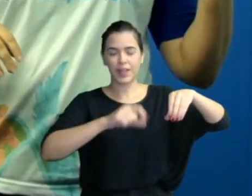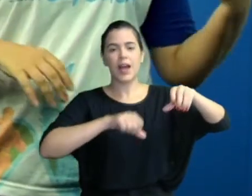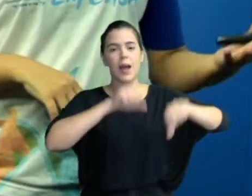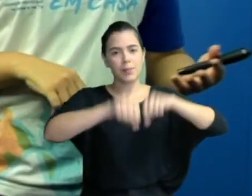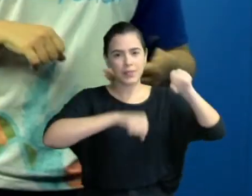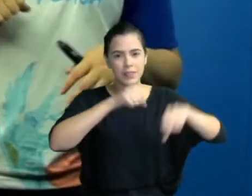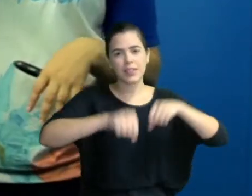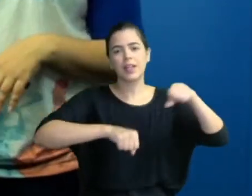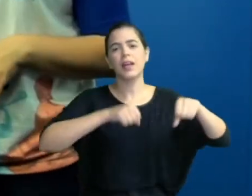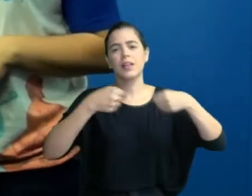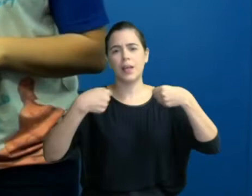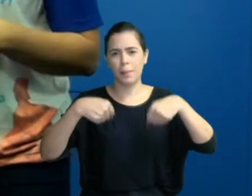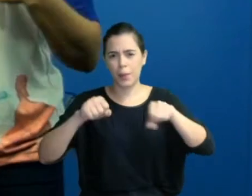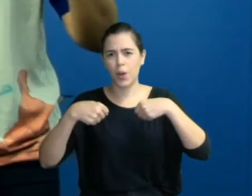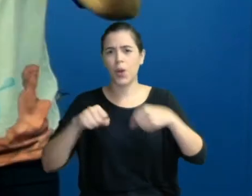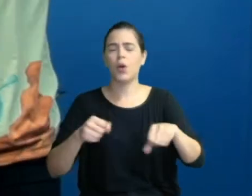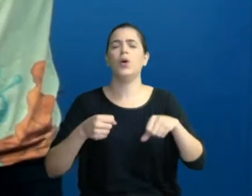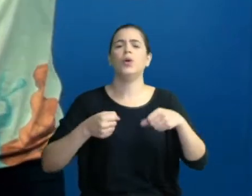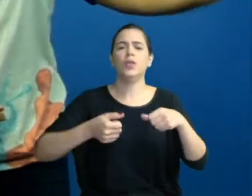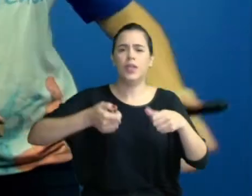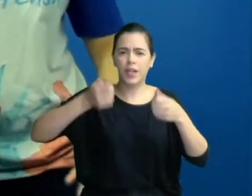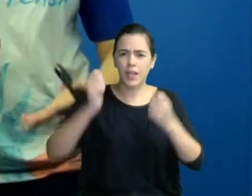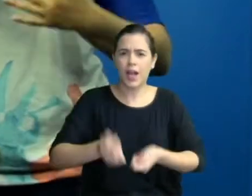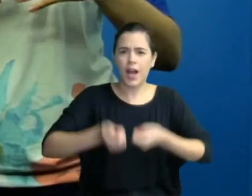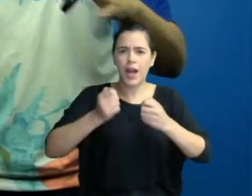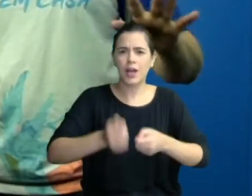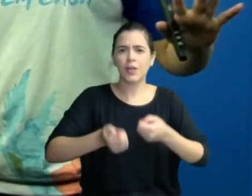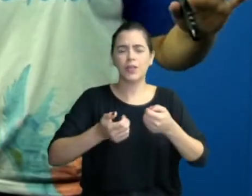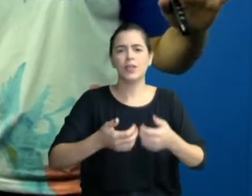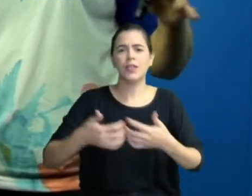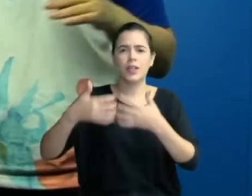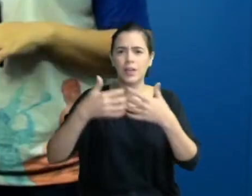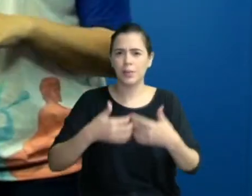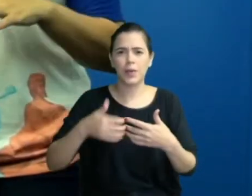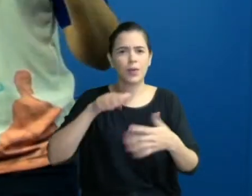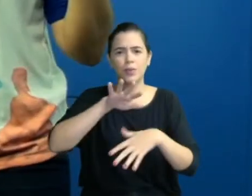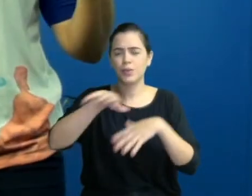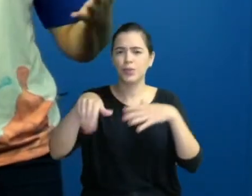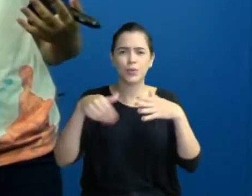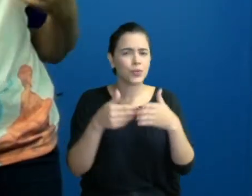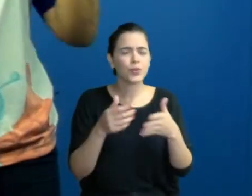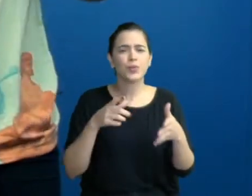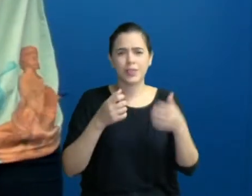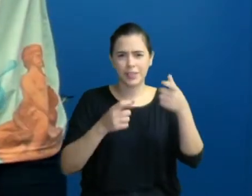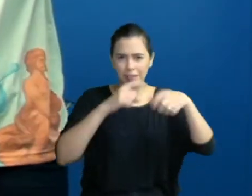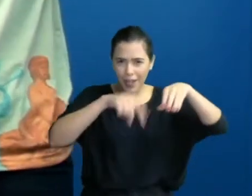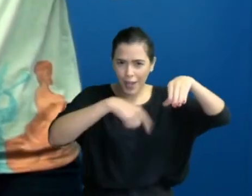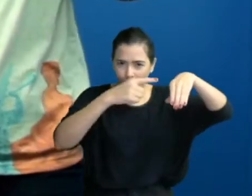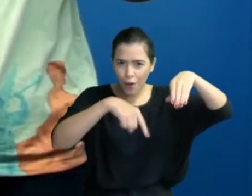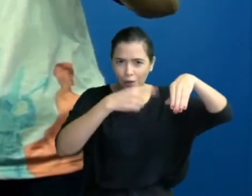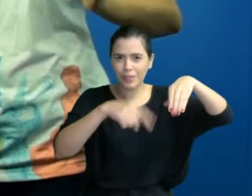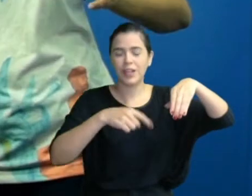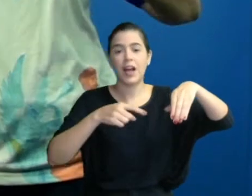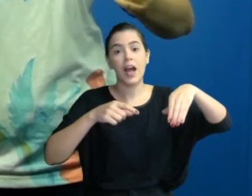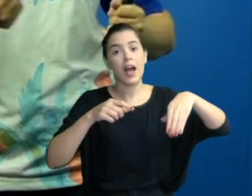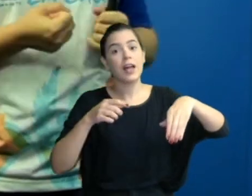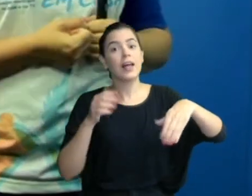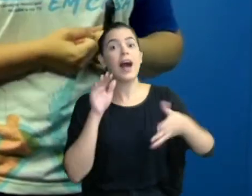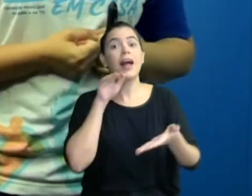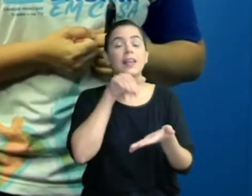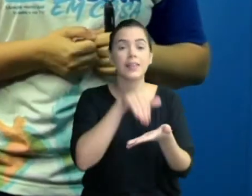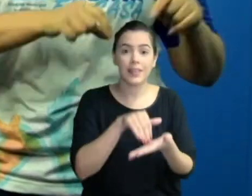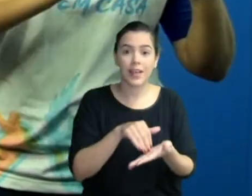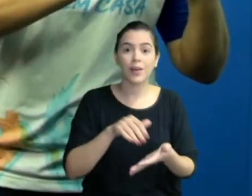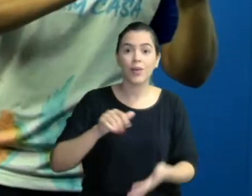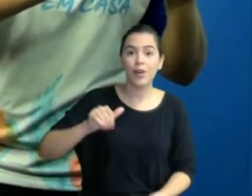tem roda, a moto tem roda, carruagem tem roda, caminhão tem roda, tudo tem roda. Charrete tem roda, carro tem roda. Até o avião precisa